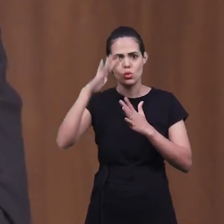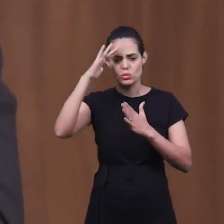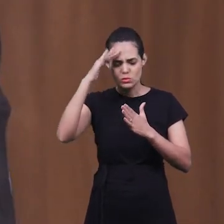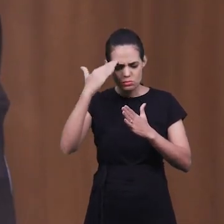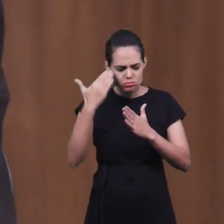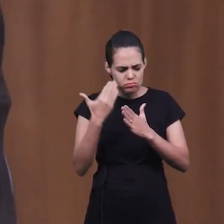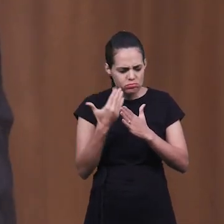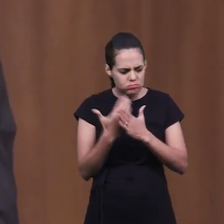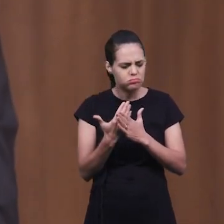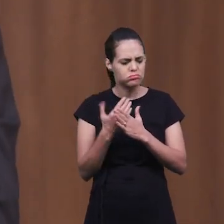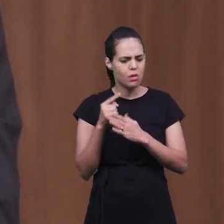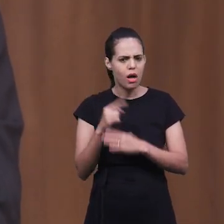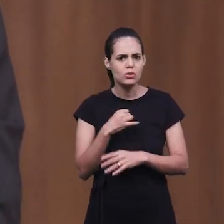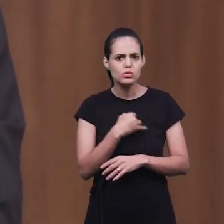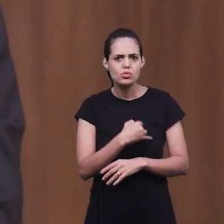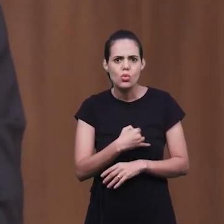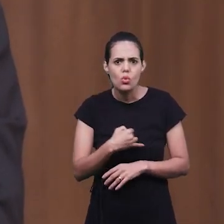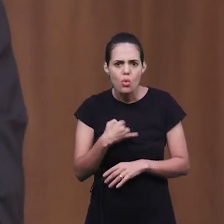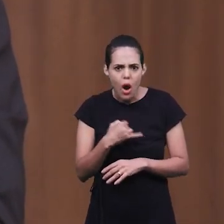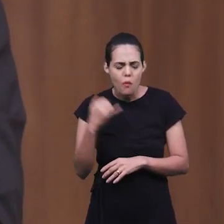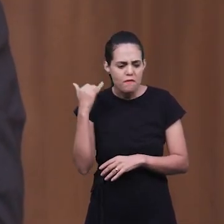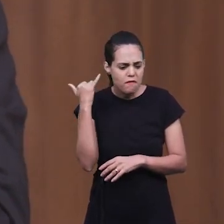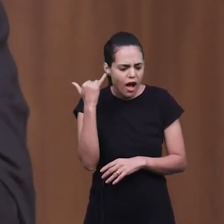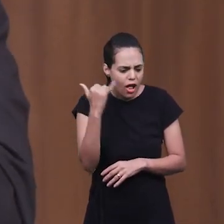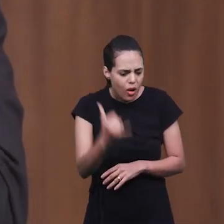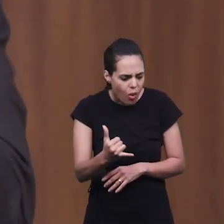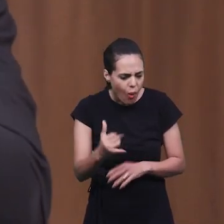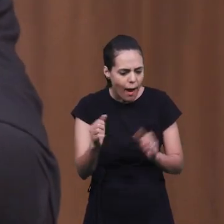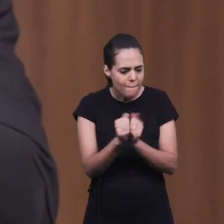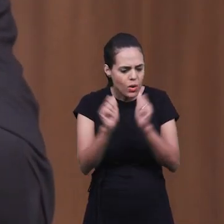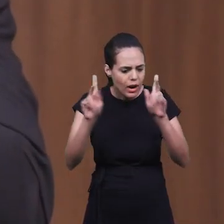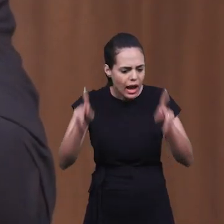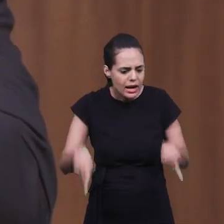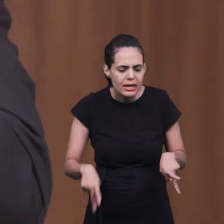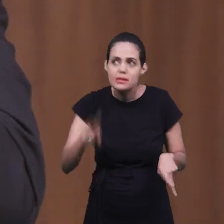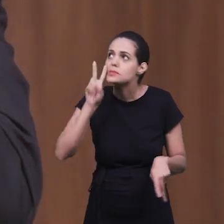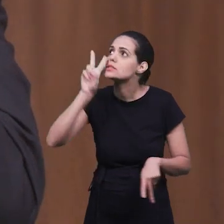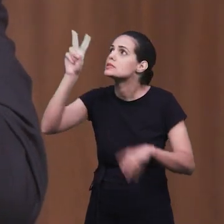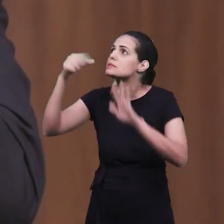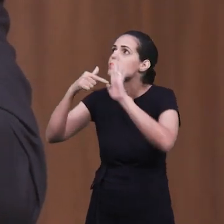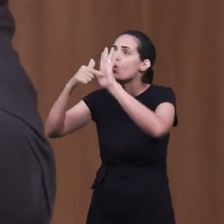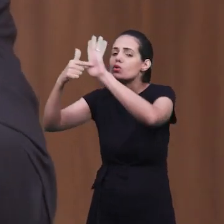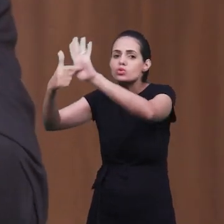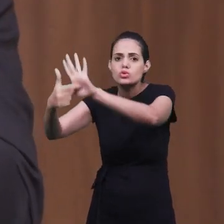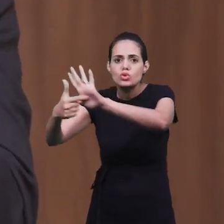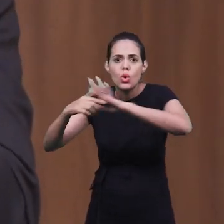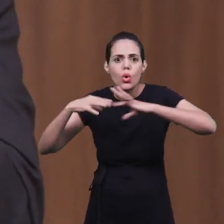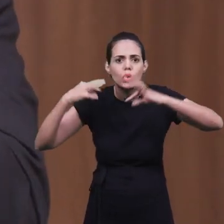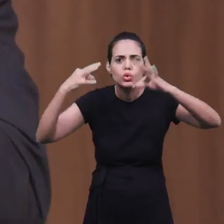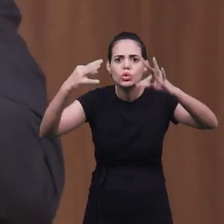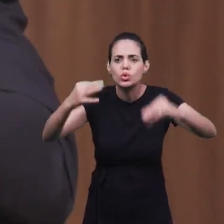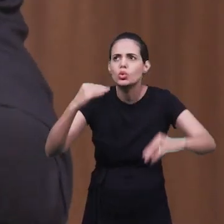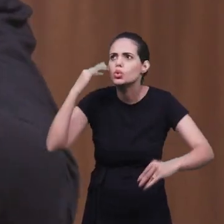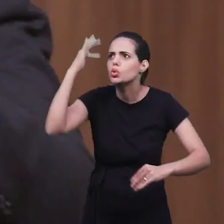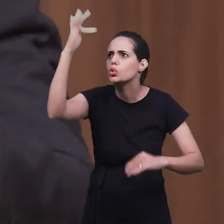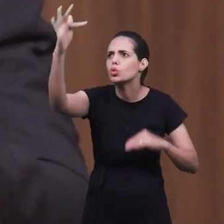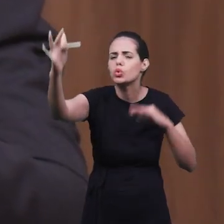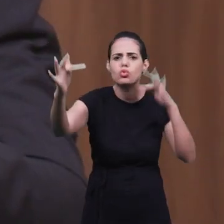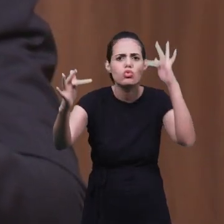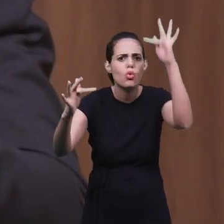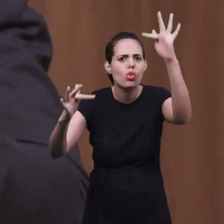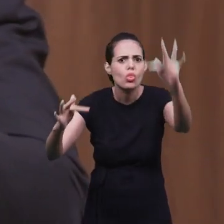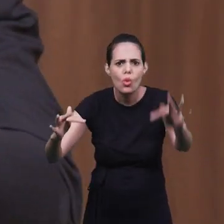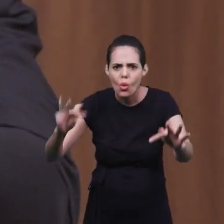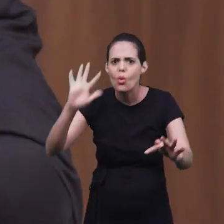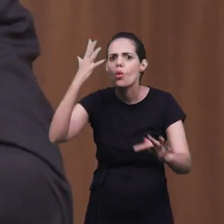por exemplo, o livro de Apocalipse. Então, nós vemos aqui uma operação, apesar dos